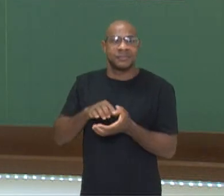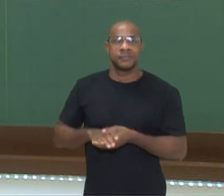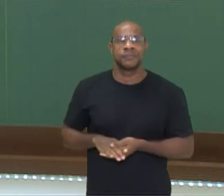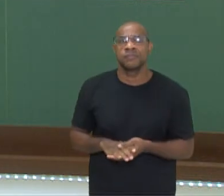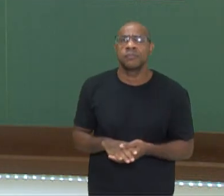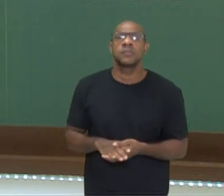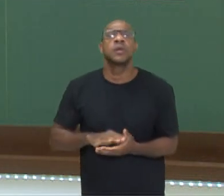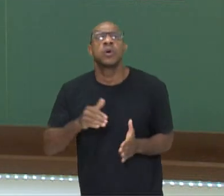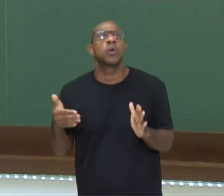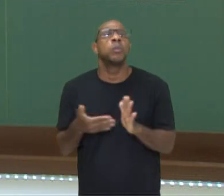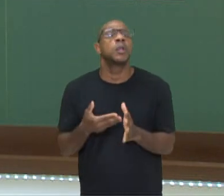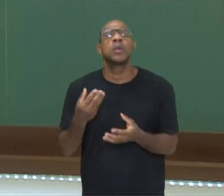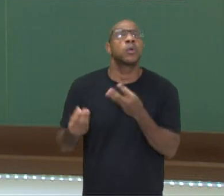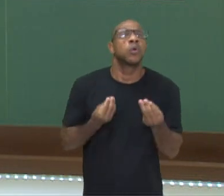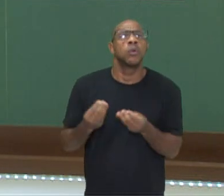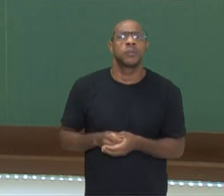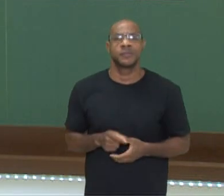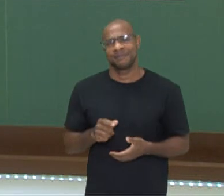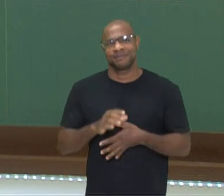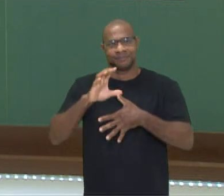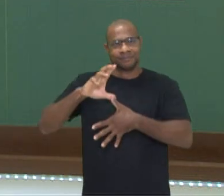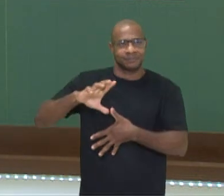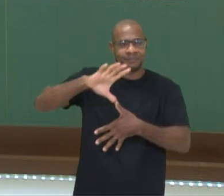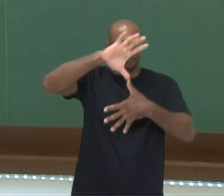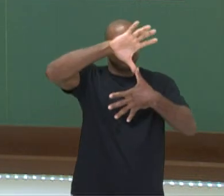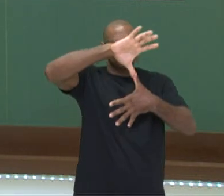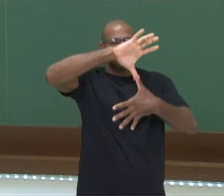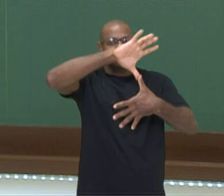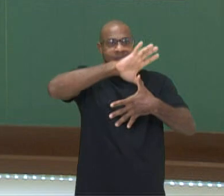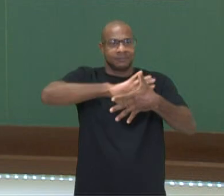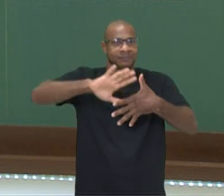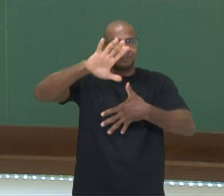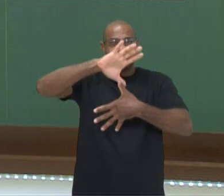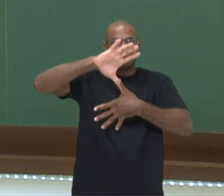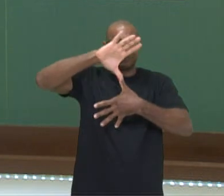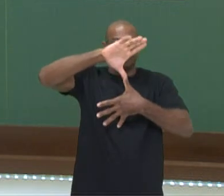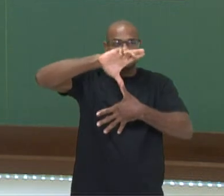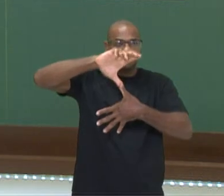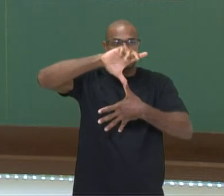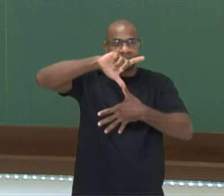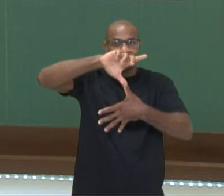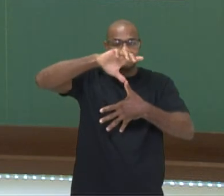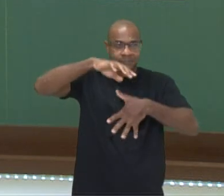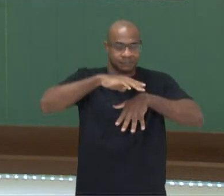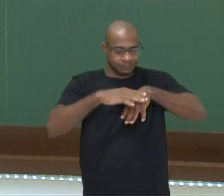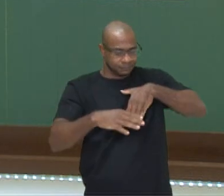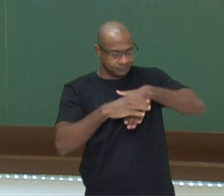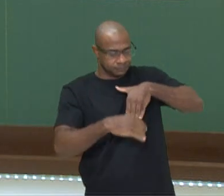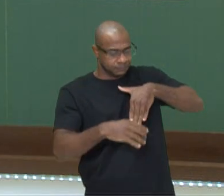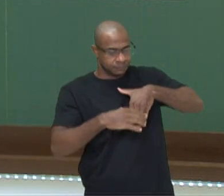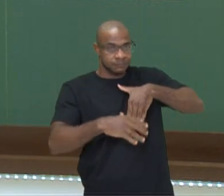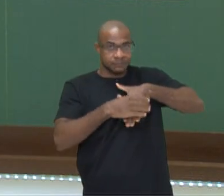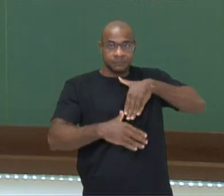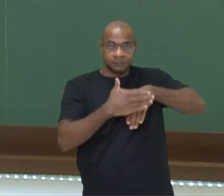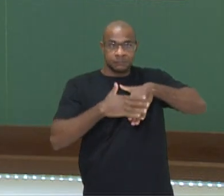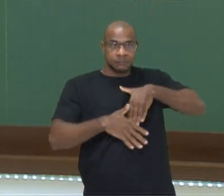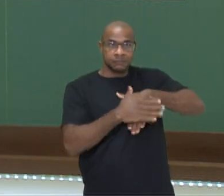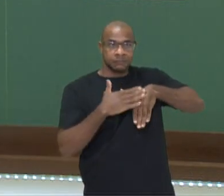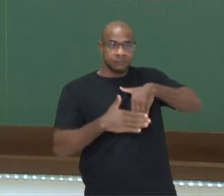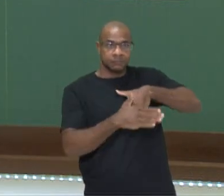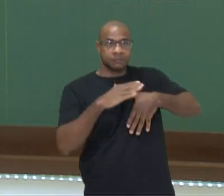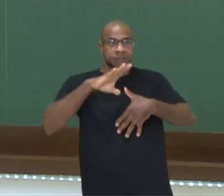Tudo começou na América Latina. Você sabe, né? Você é um estudante, lembra que nós falamos